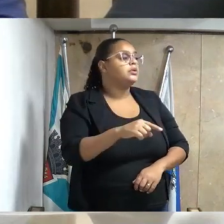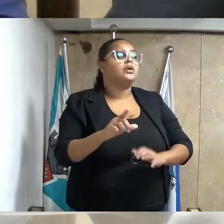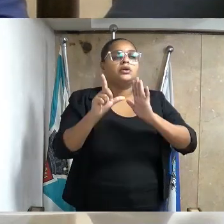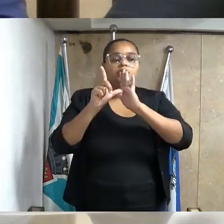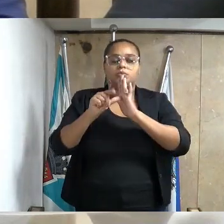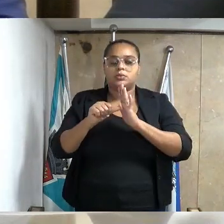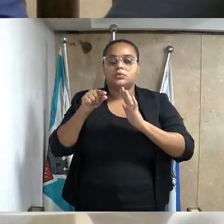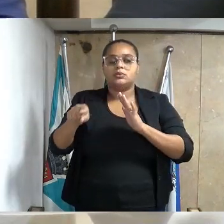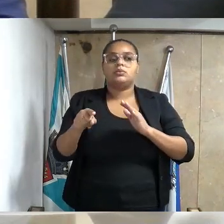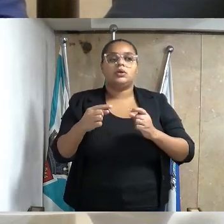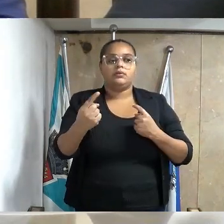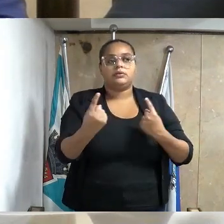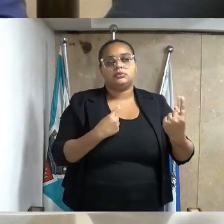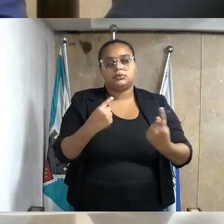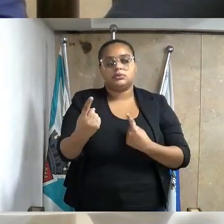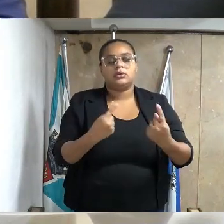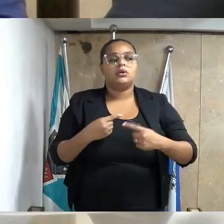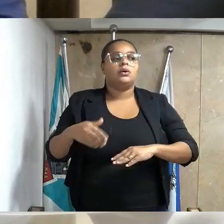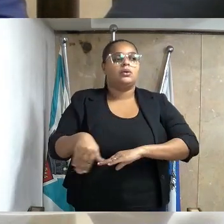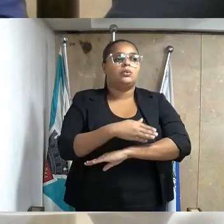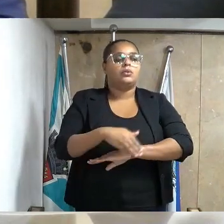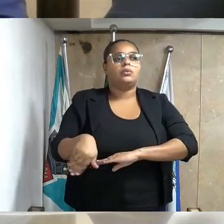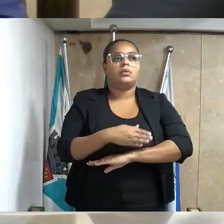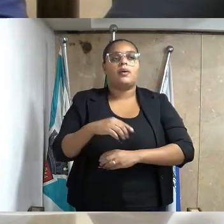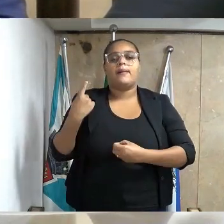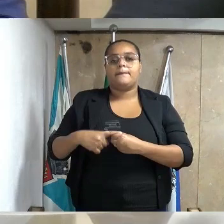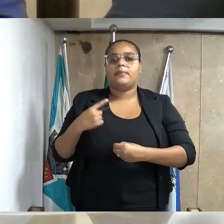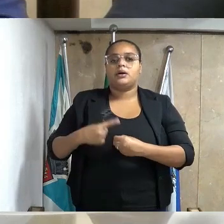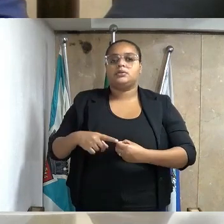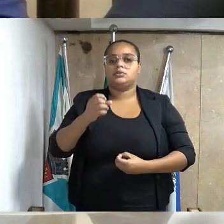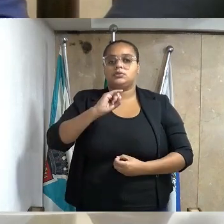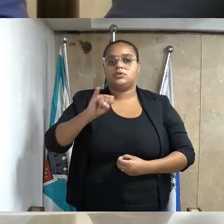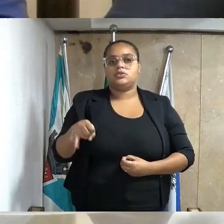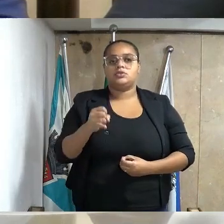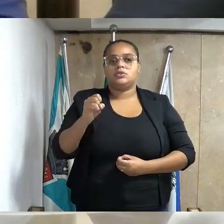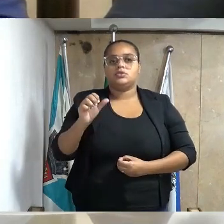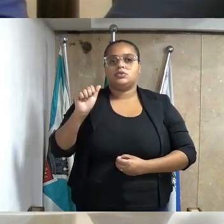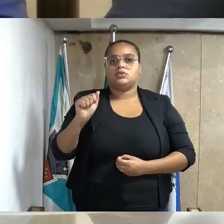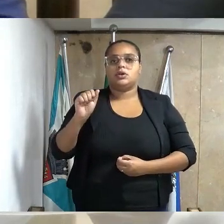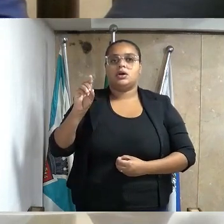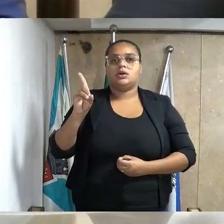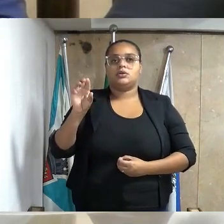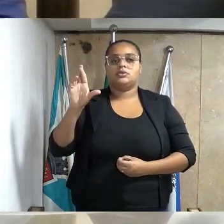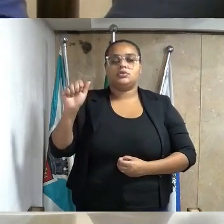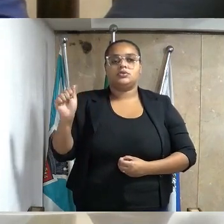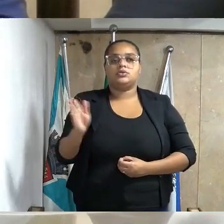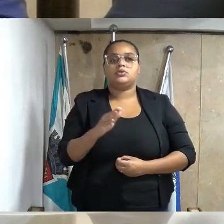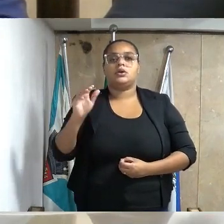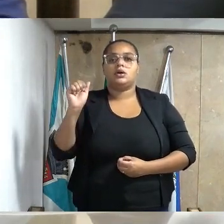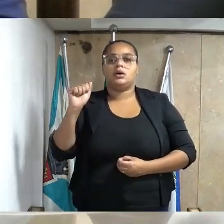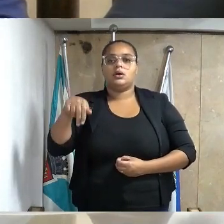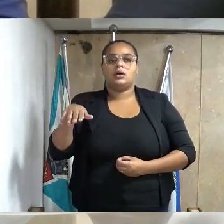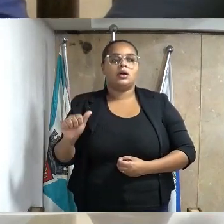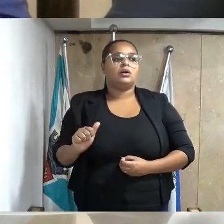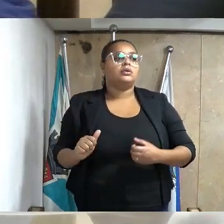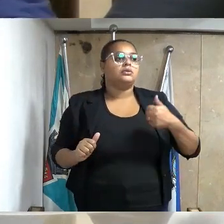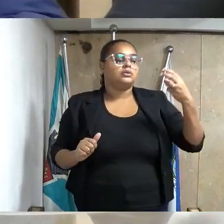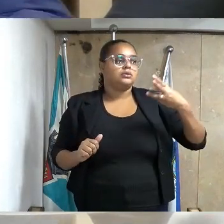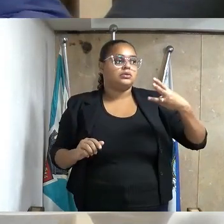velocidade em toda a extensão da rua Piacá, bairro Jardim Angá, bairro Banco, terceiro distrito desse